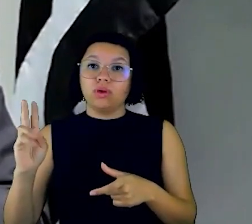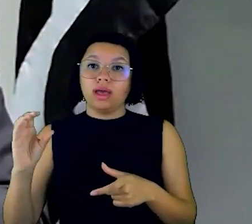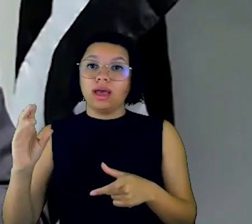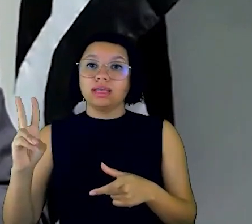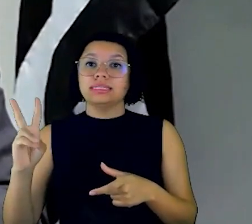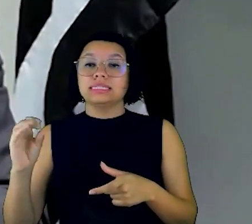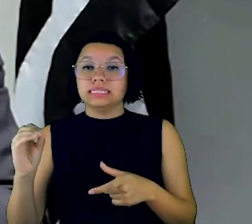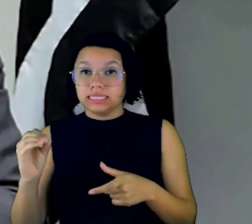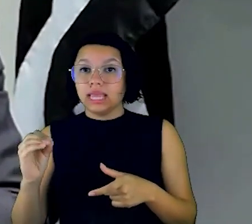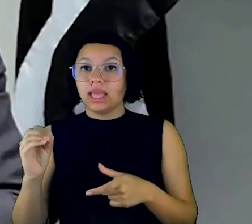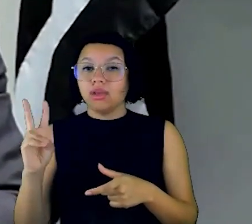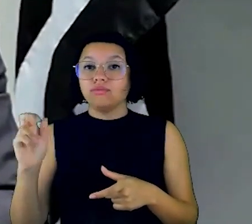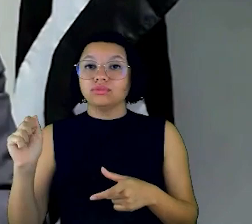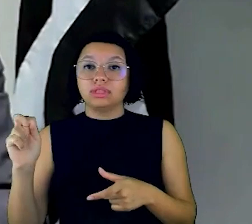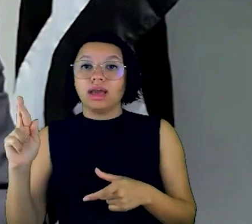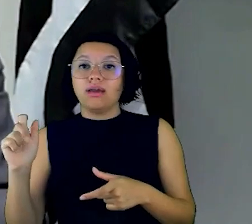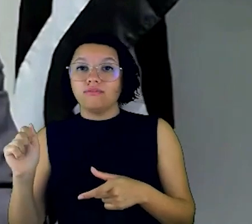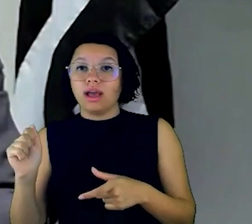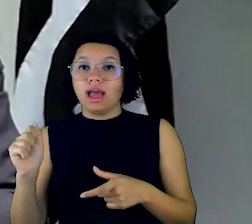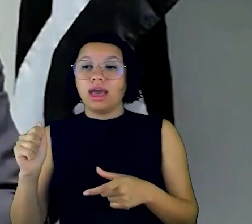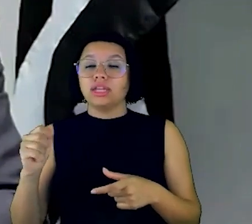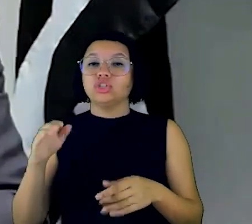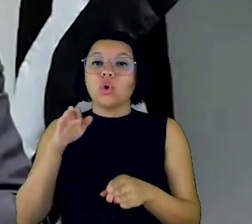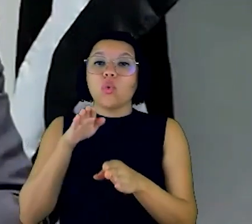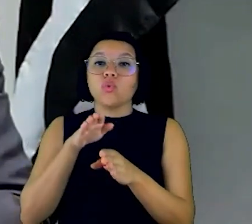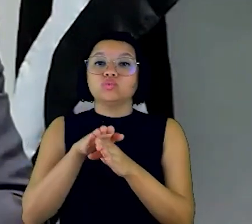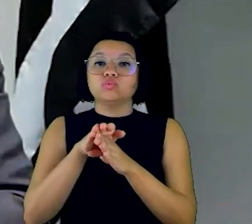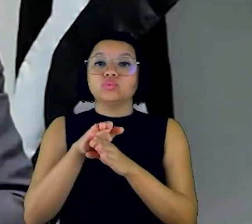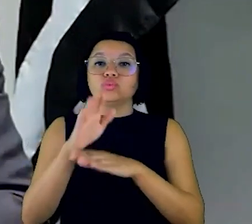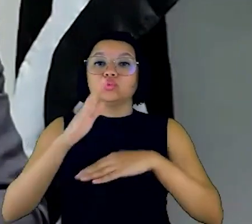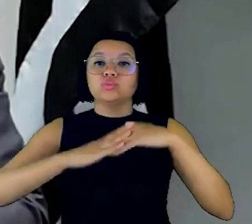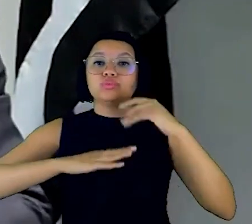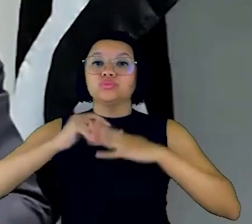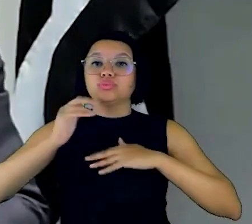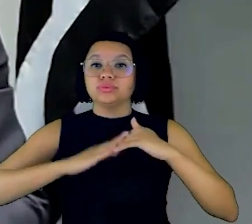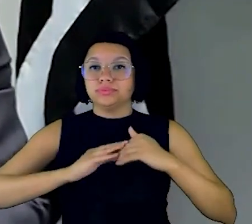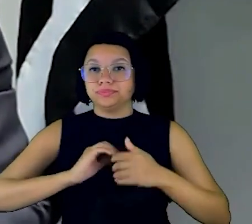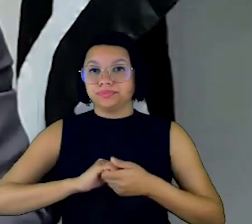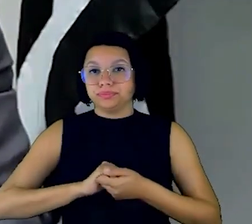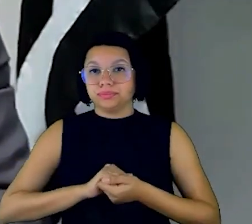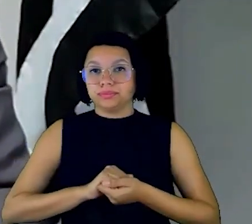com processos de conselhos profissionais.